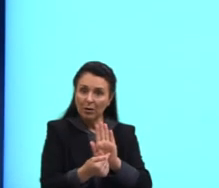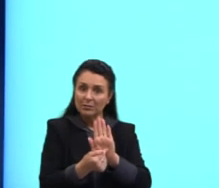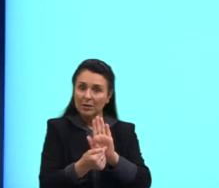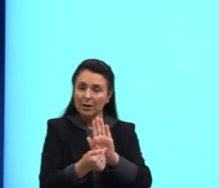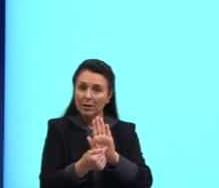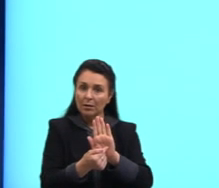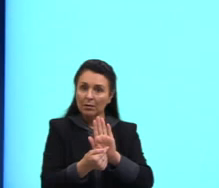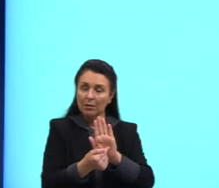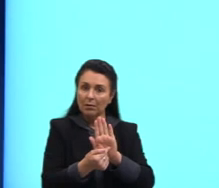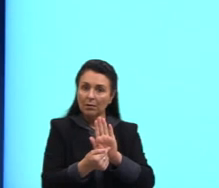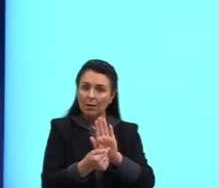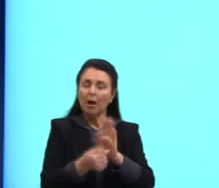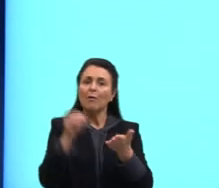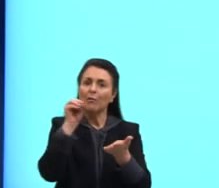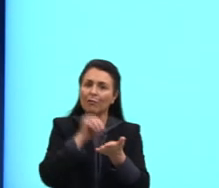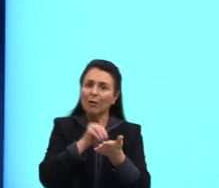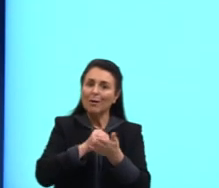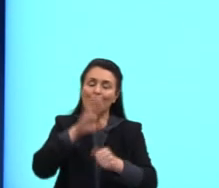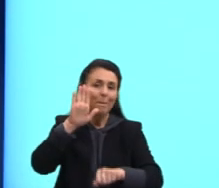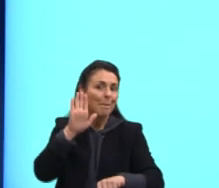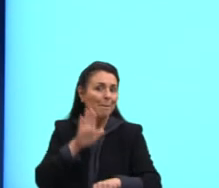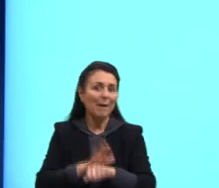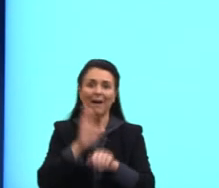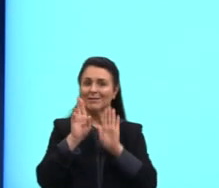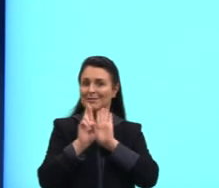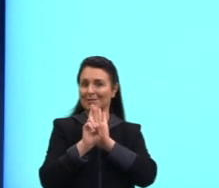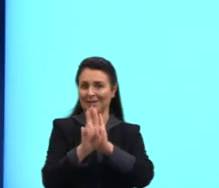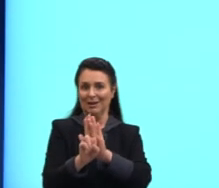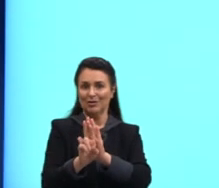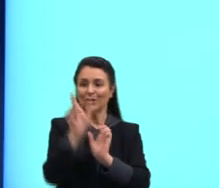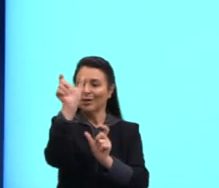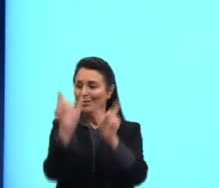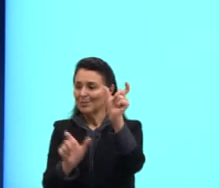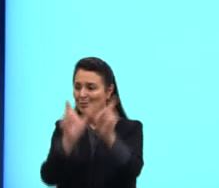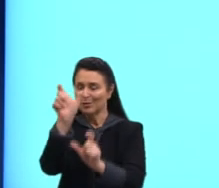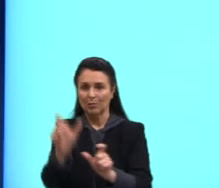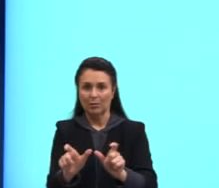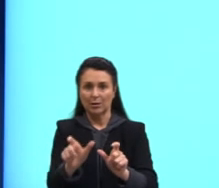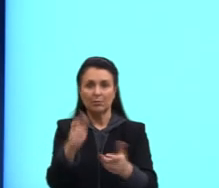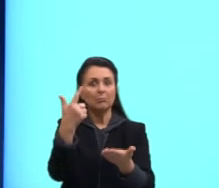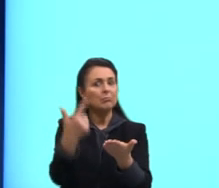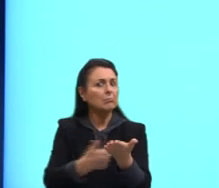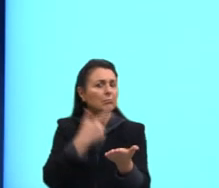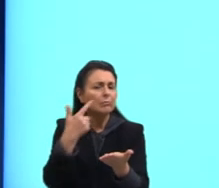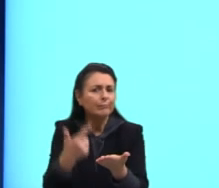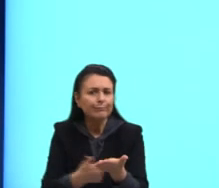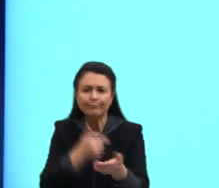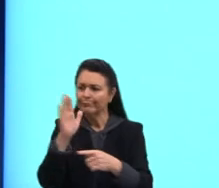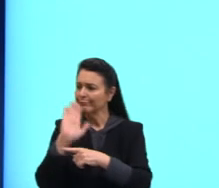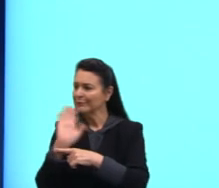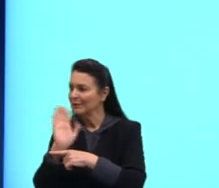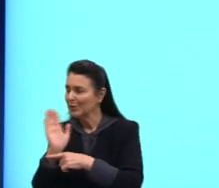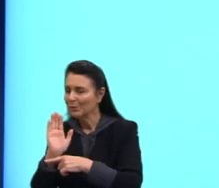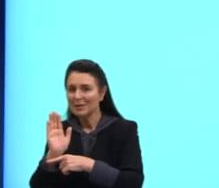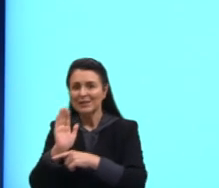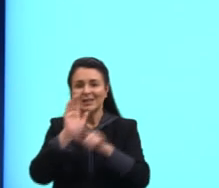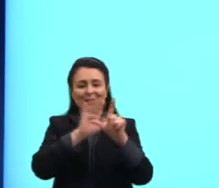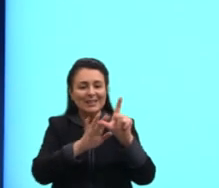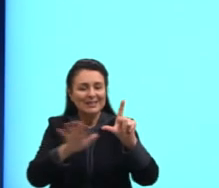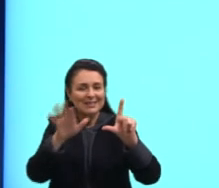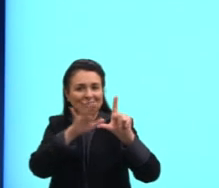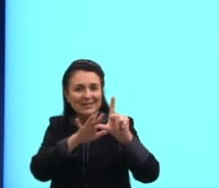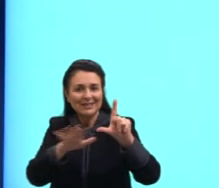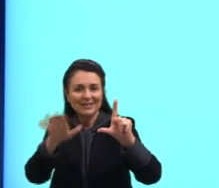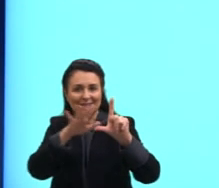ainda é pouca representatividade desses indivíduos em livros filmes e séries que